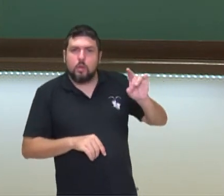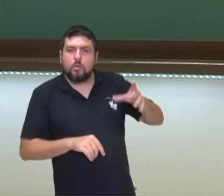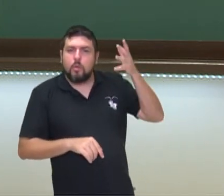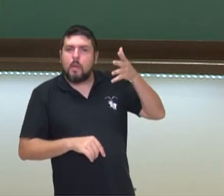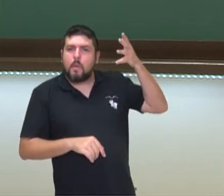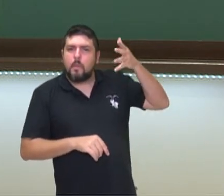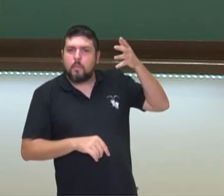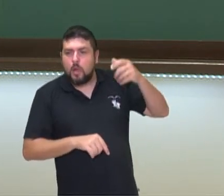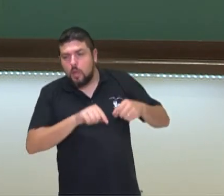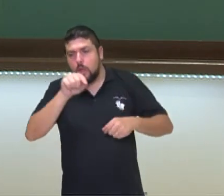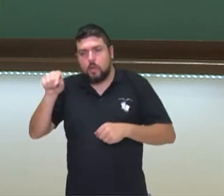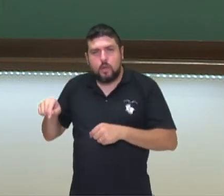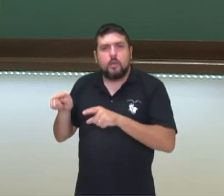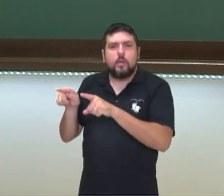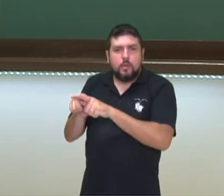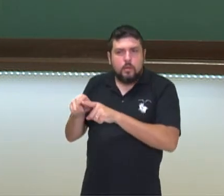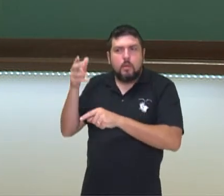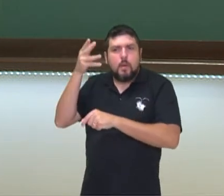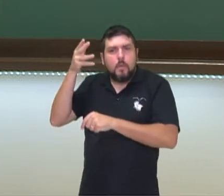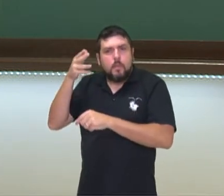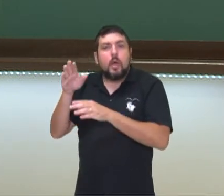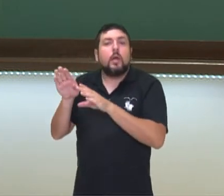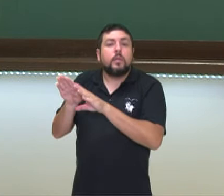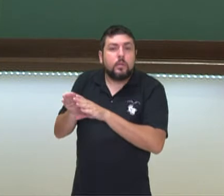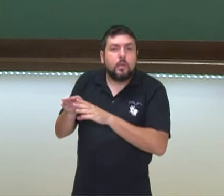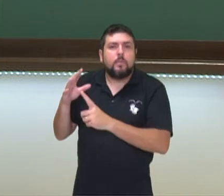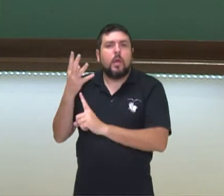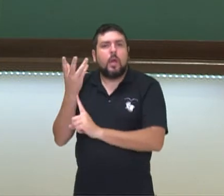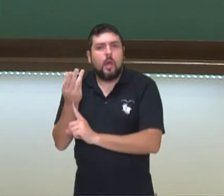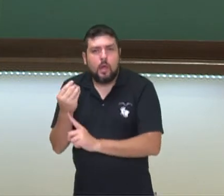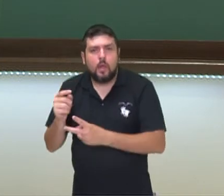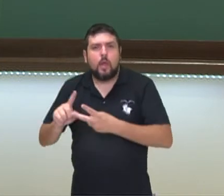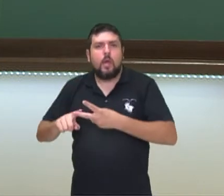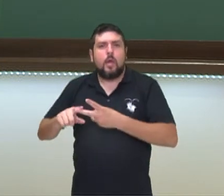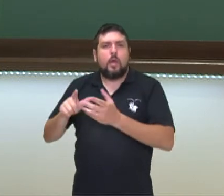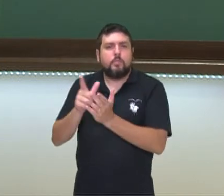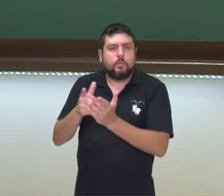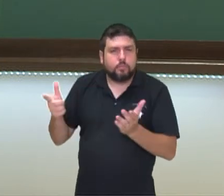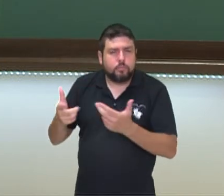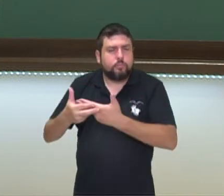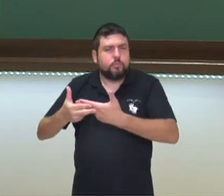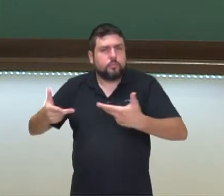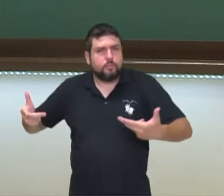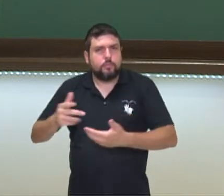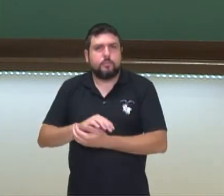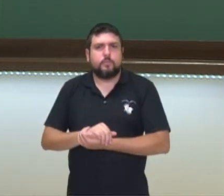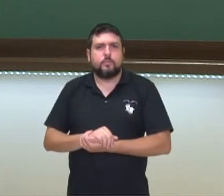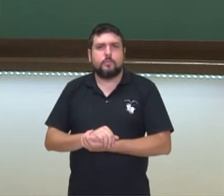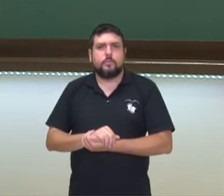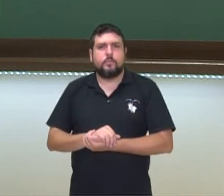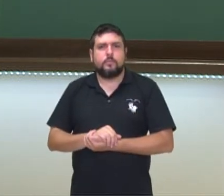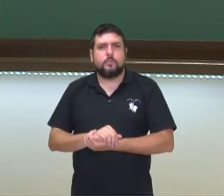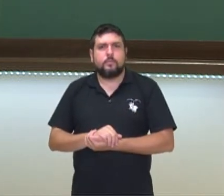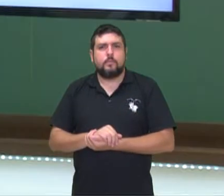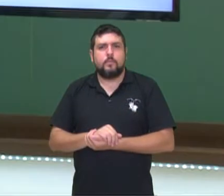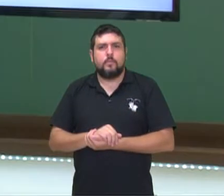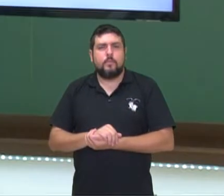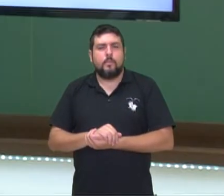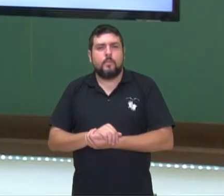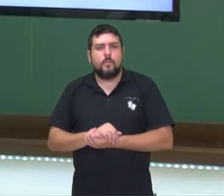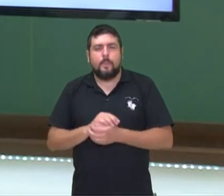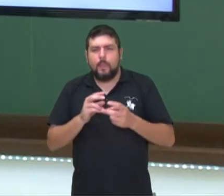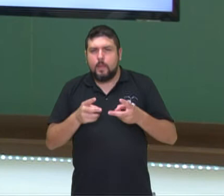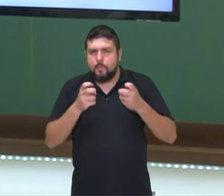Então você tem manifestações escritas através da arte, da publicidade, das imagens. Então, você percebeu que existe